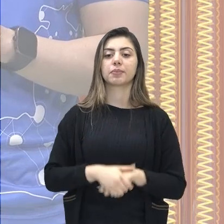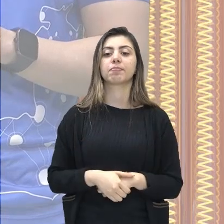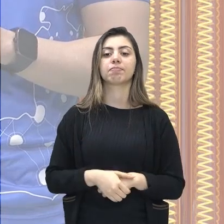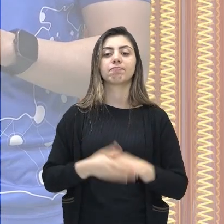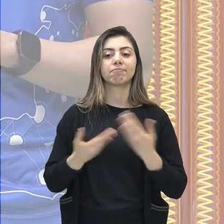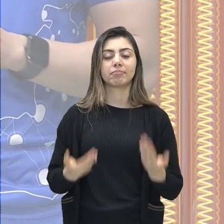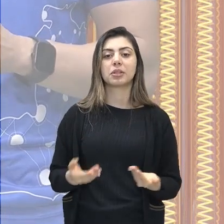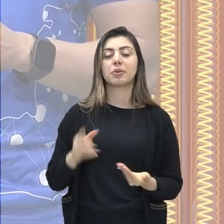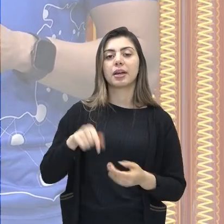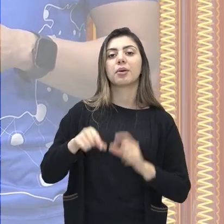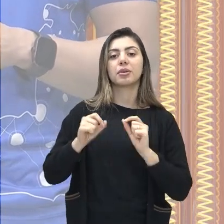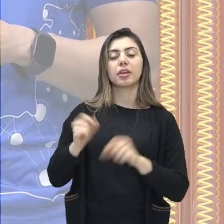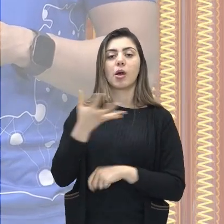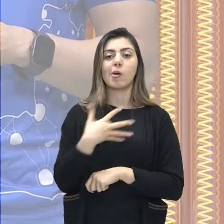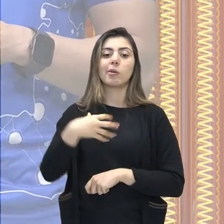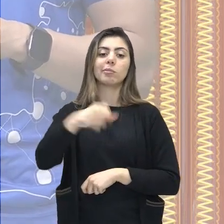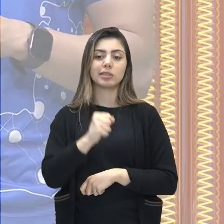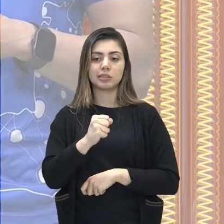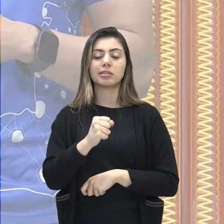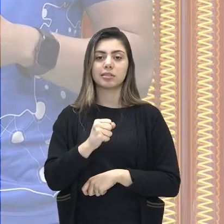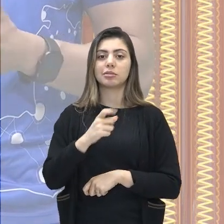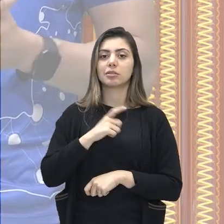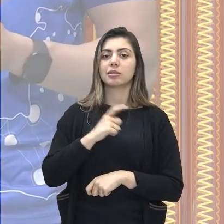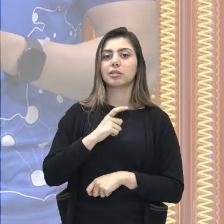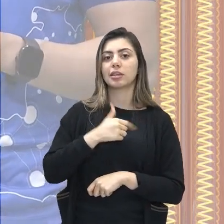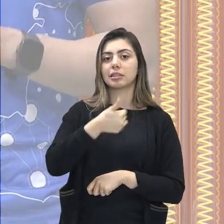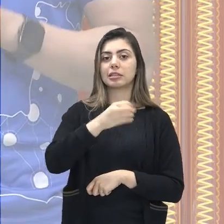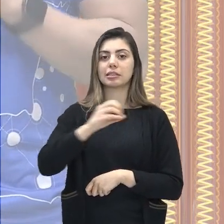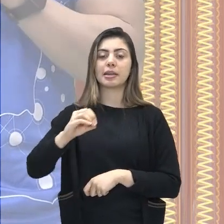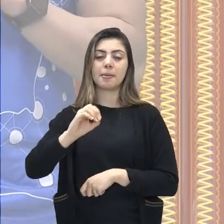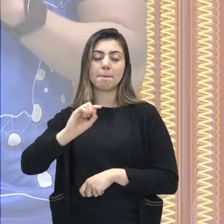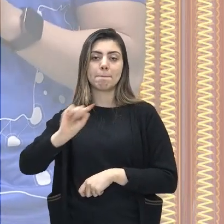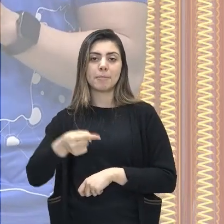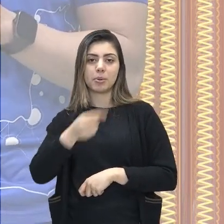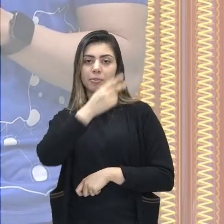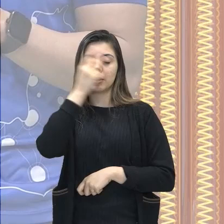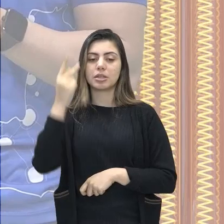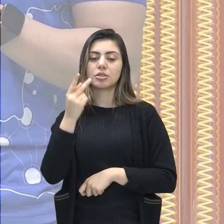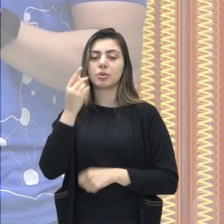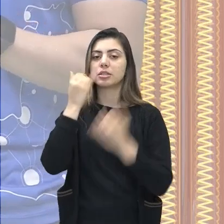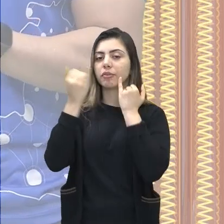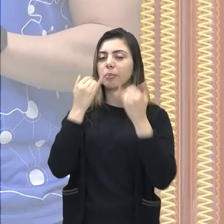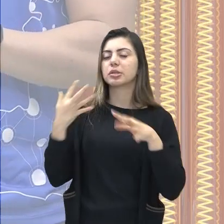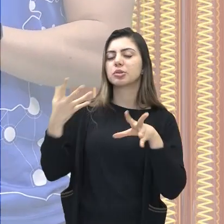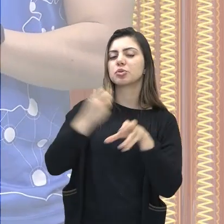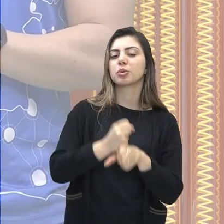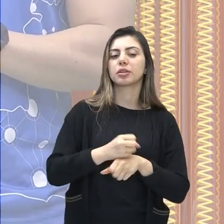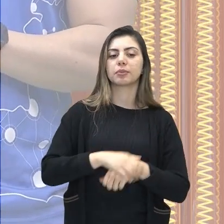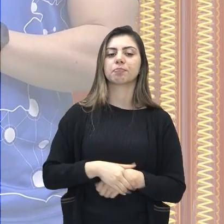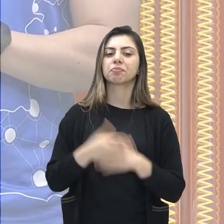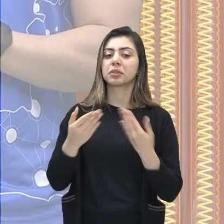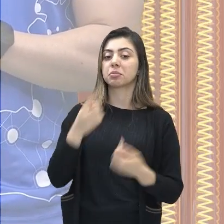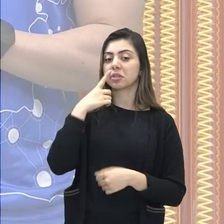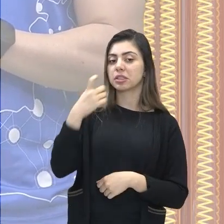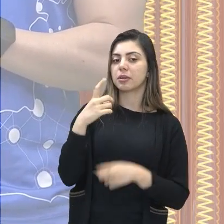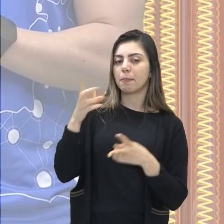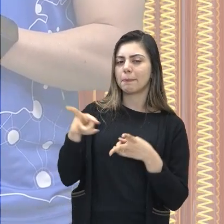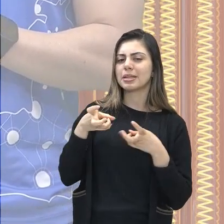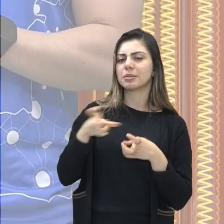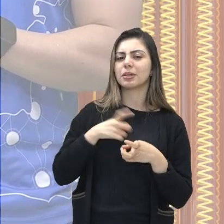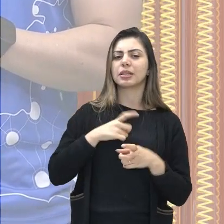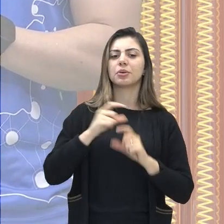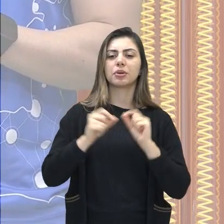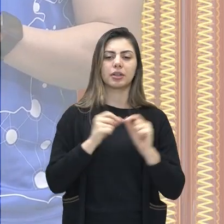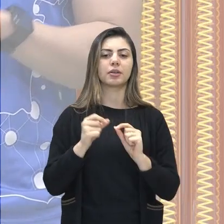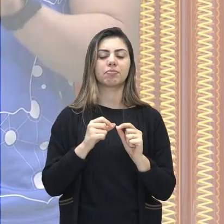taxa de homicídio por grupos de 100 mil habitantes. Acompanhem comigo. Olha só que interessante. Estão vendo uma linha na vertical? Essa